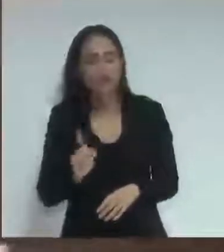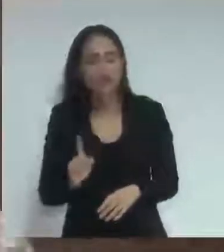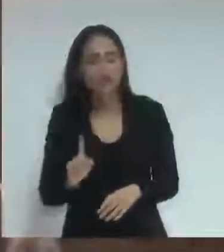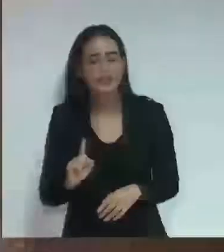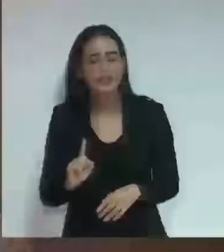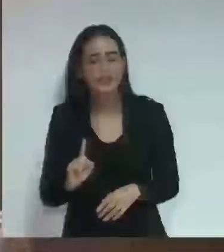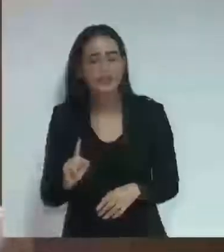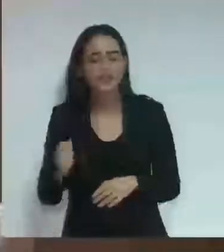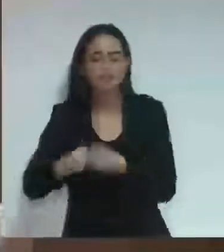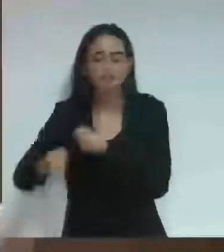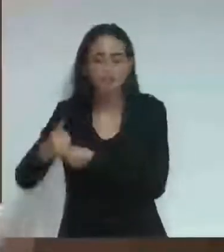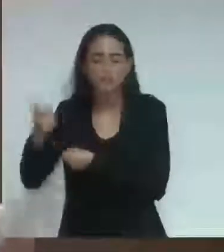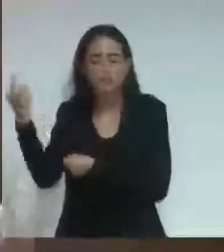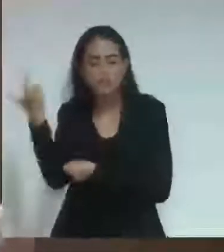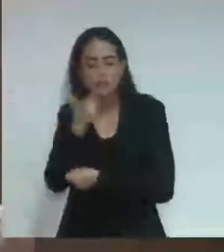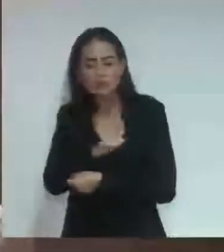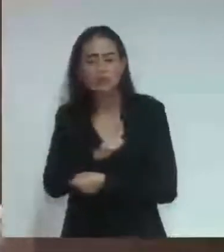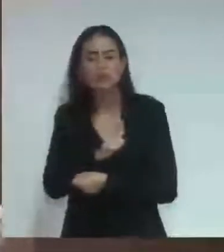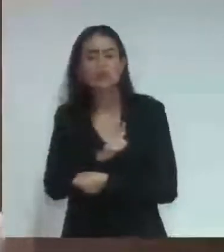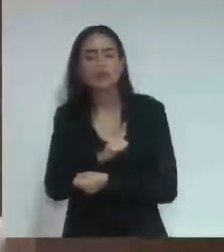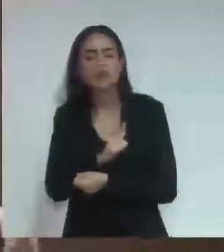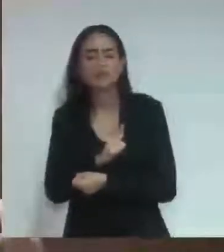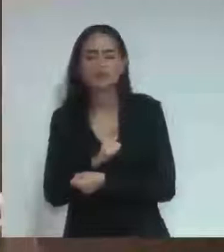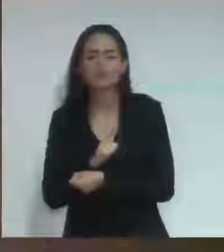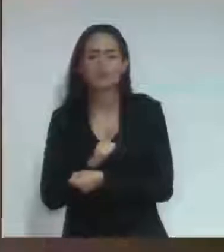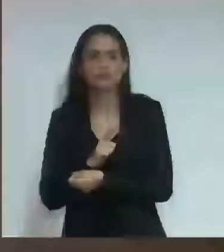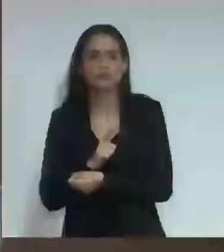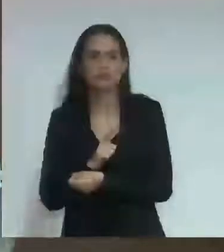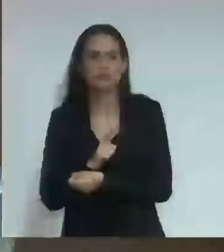vem esta. Então,